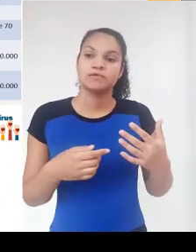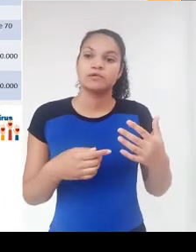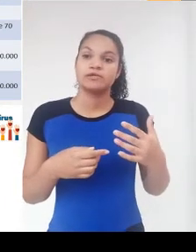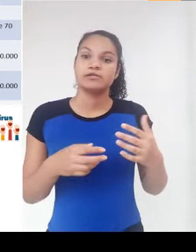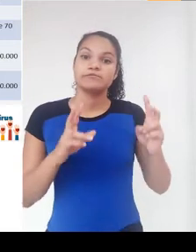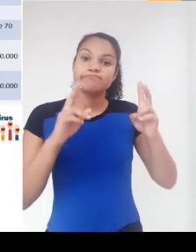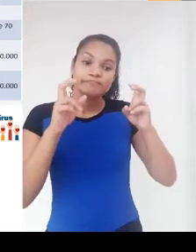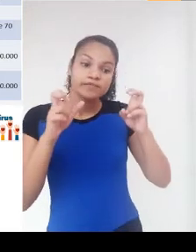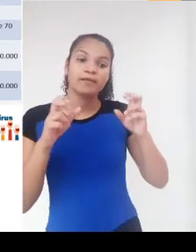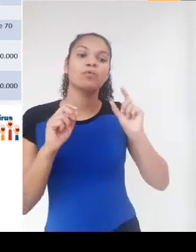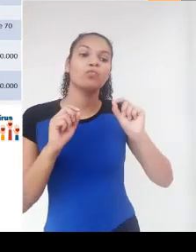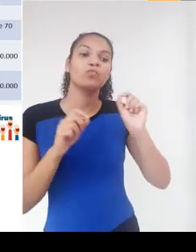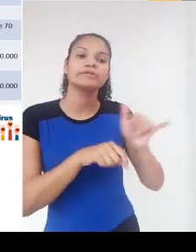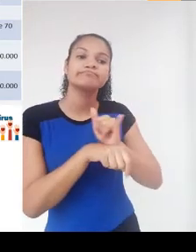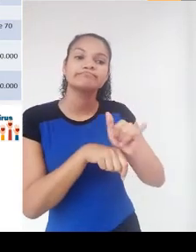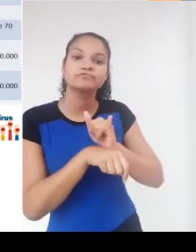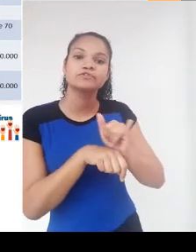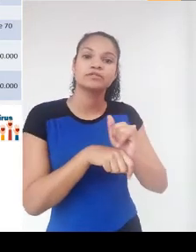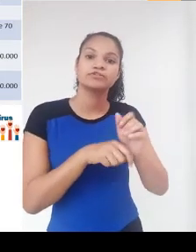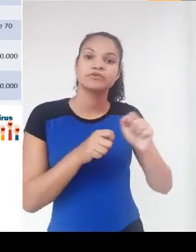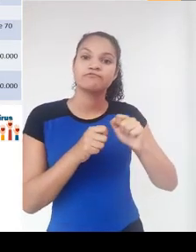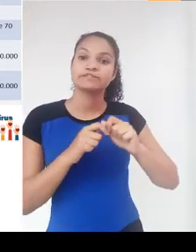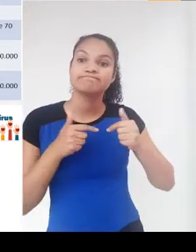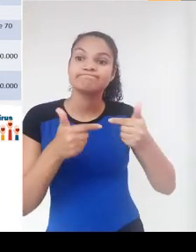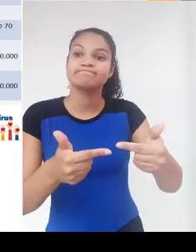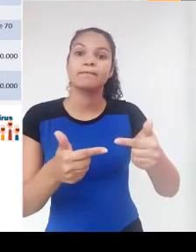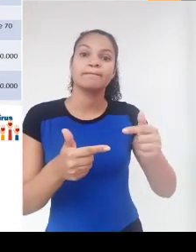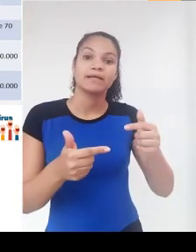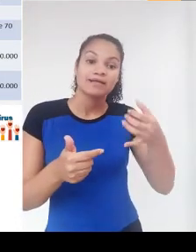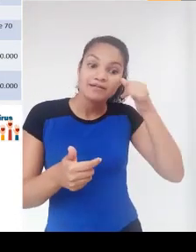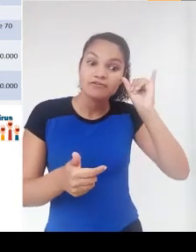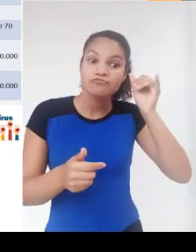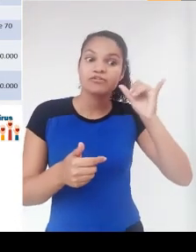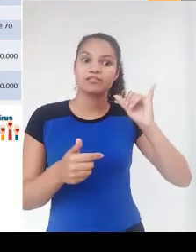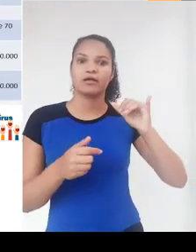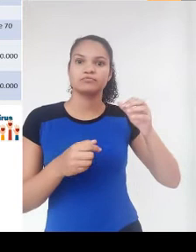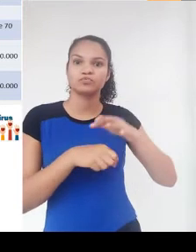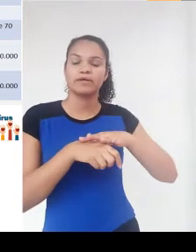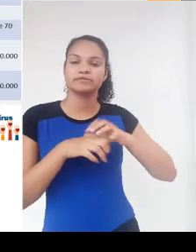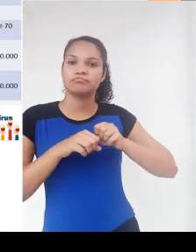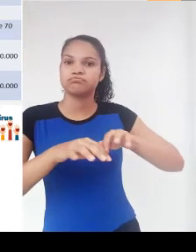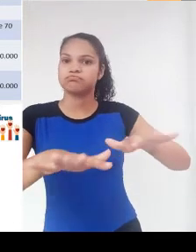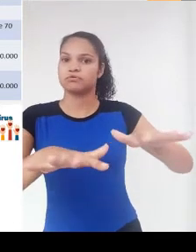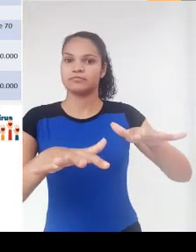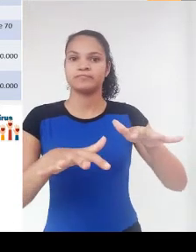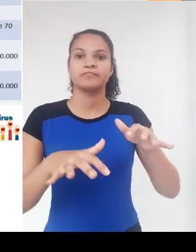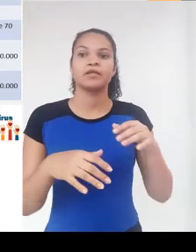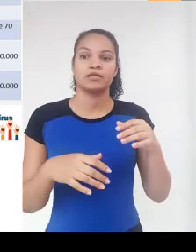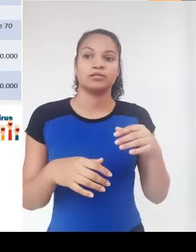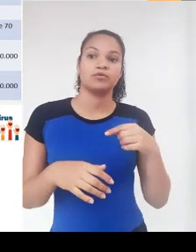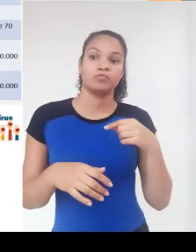sobre as medidas de mitigação e supressão da doença. Então, novamente, nós podemos ter, segundo